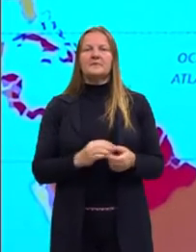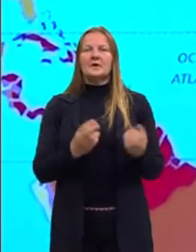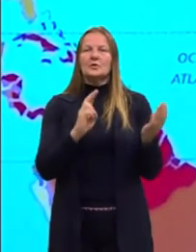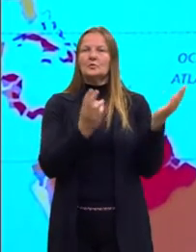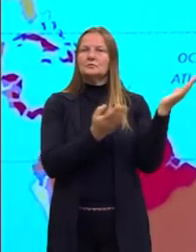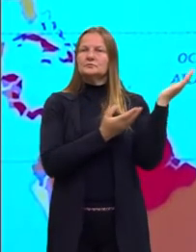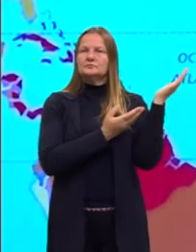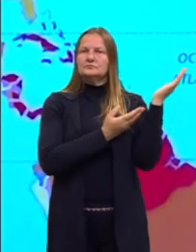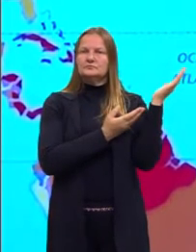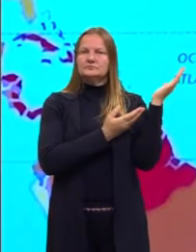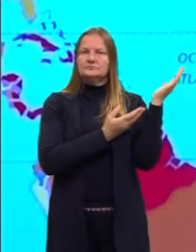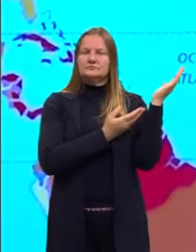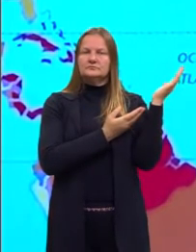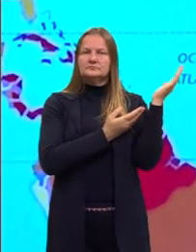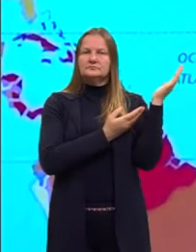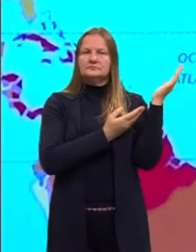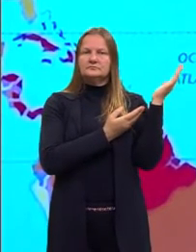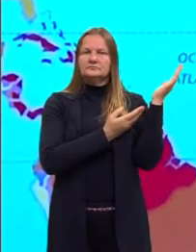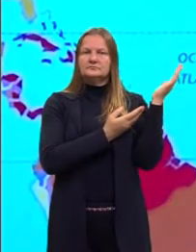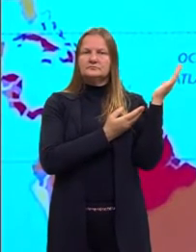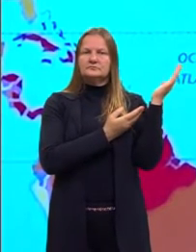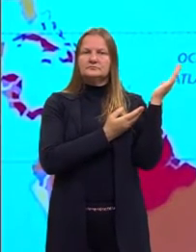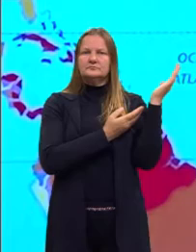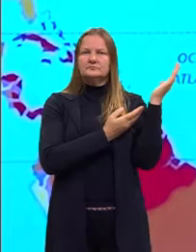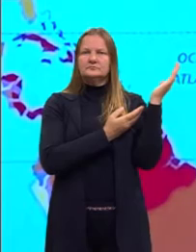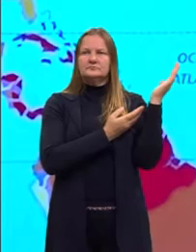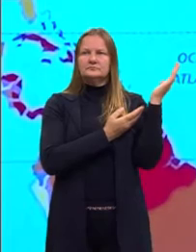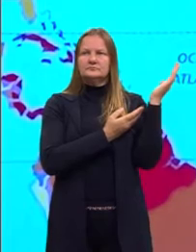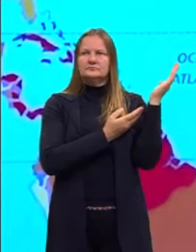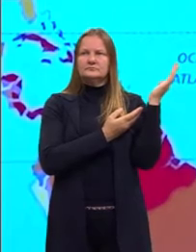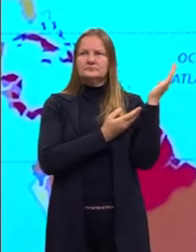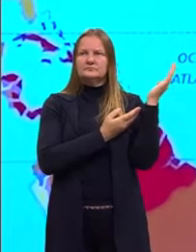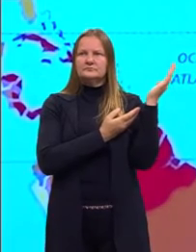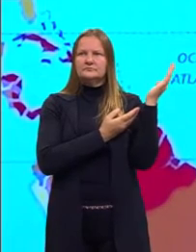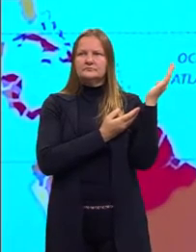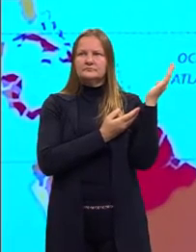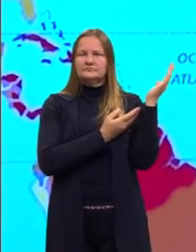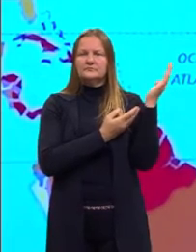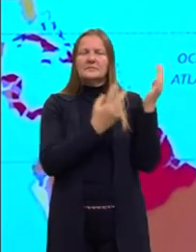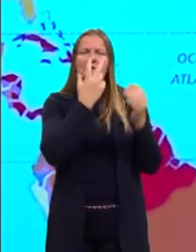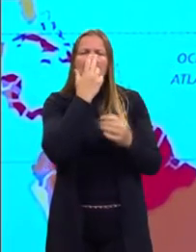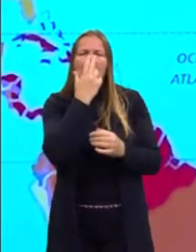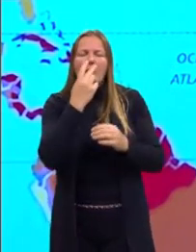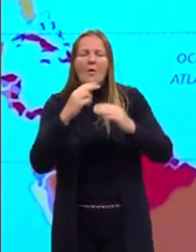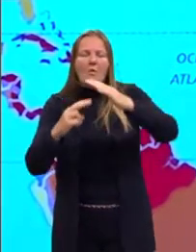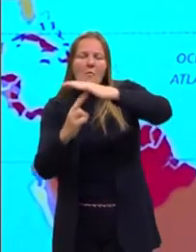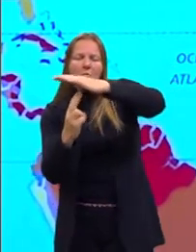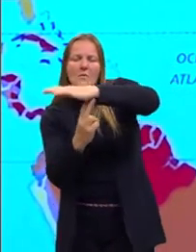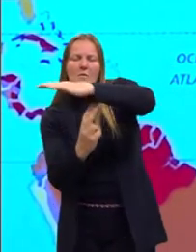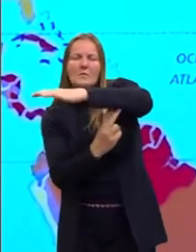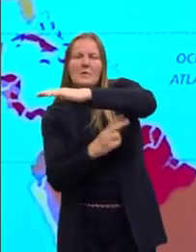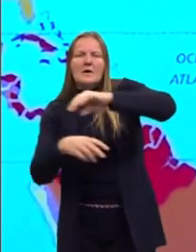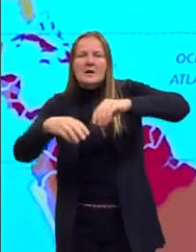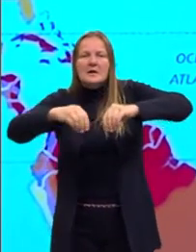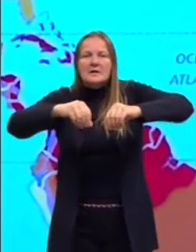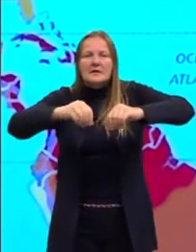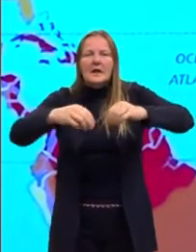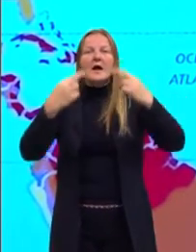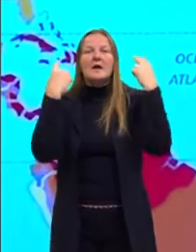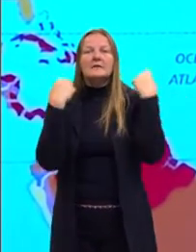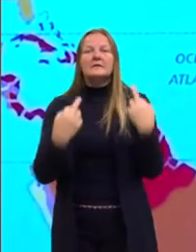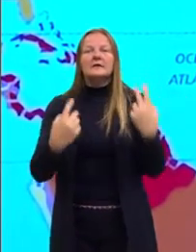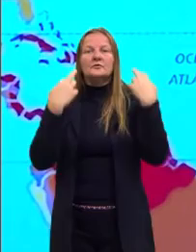tá é o último o último a uma uma ponte de terra não é formada naturalmente